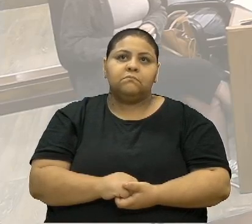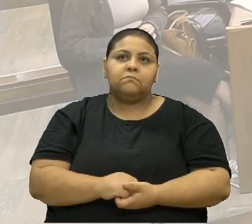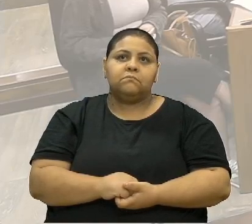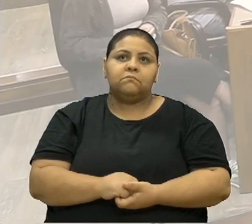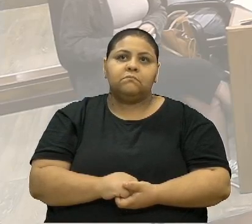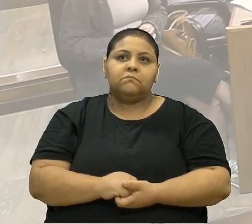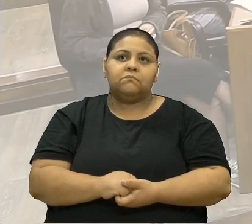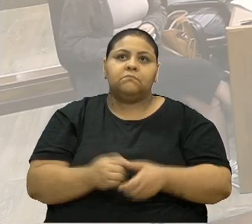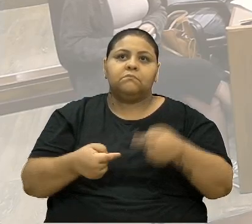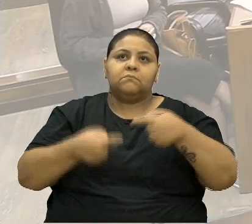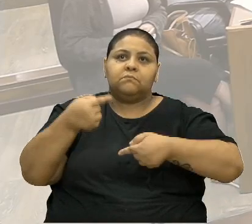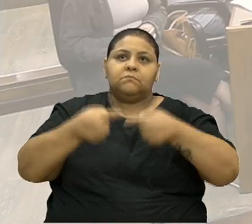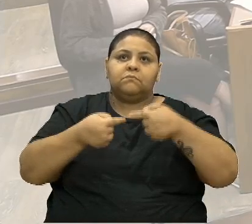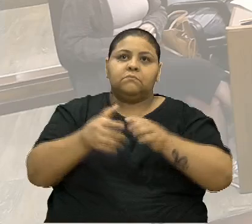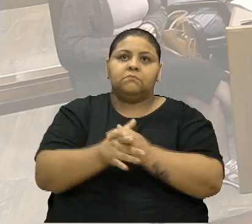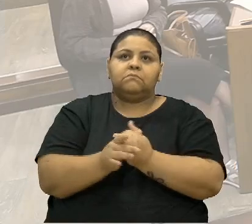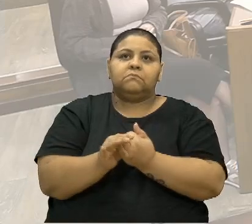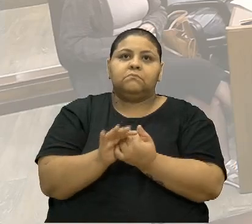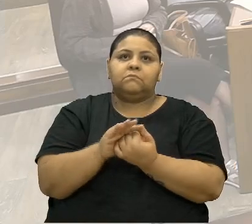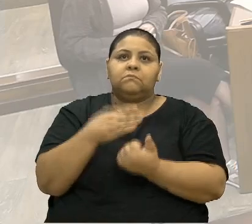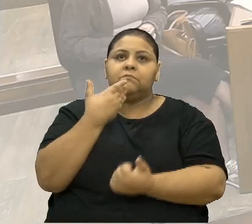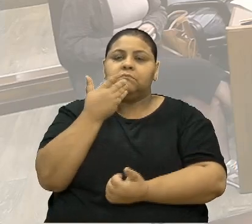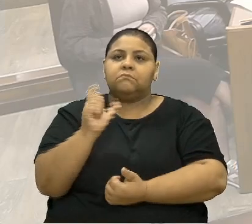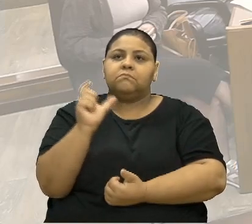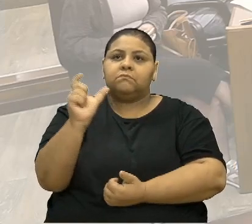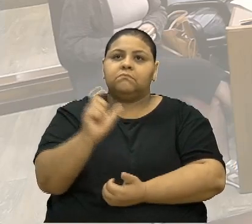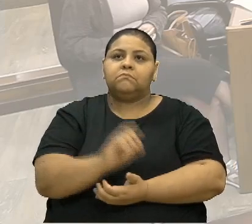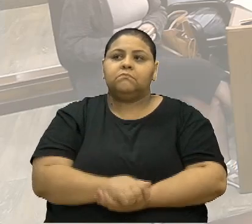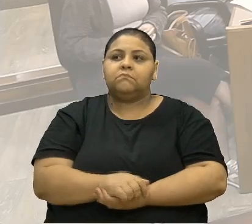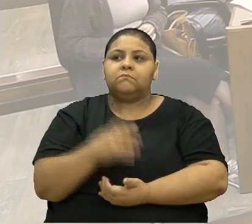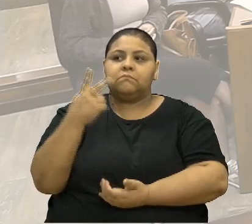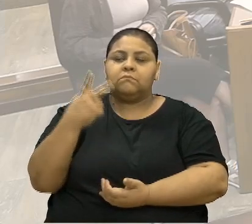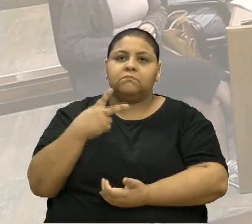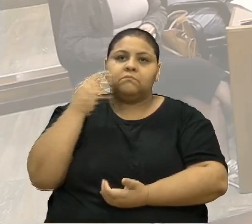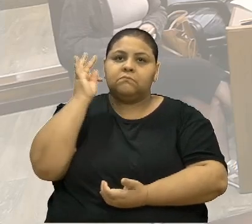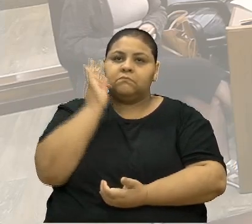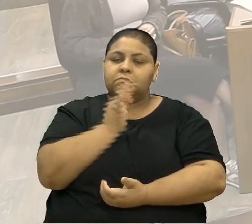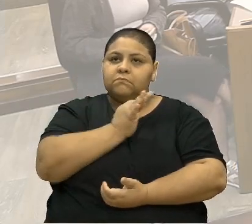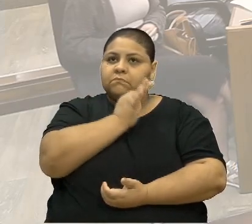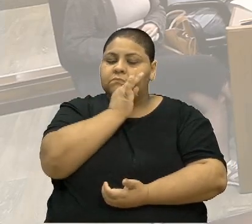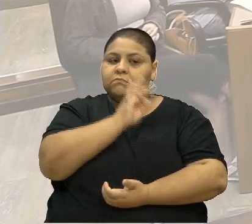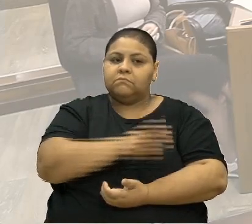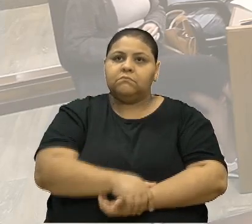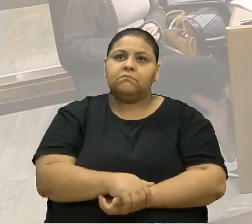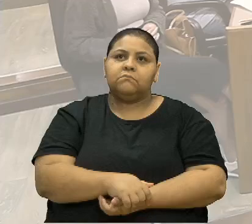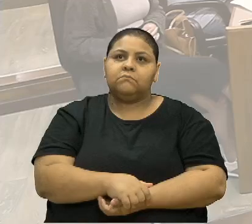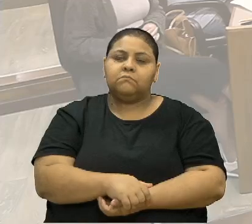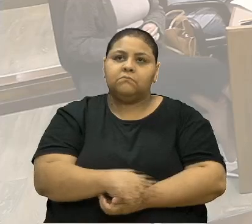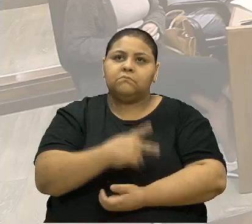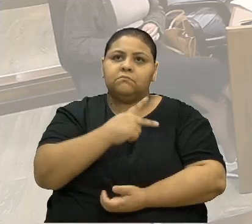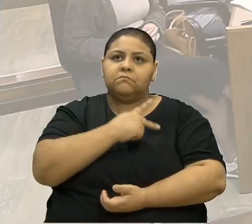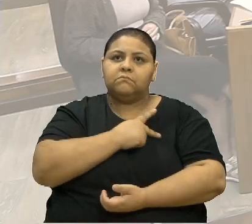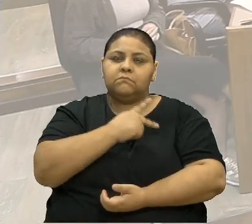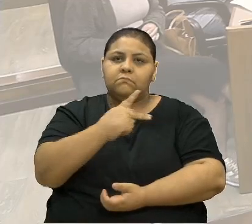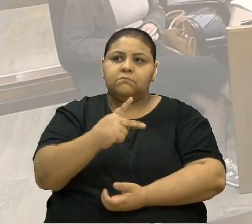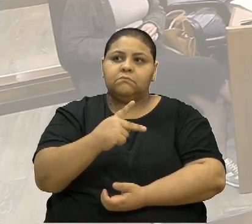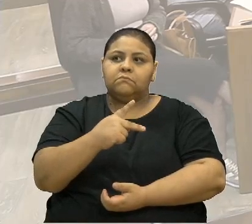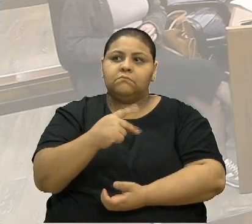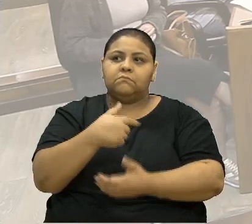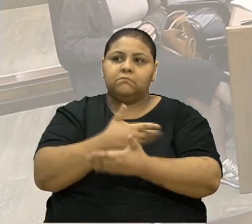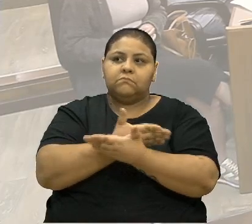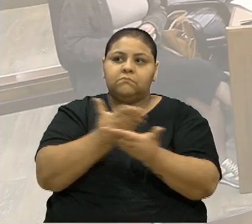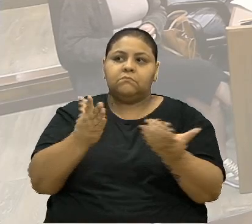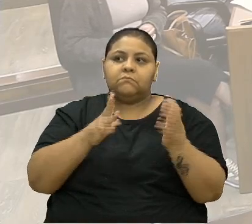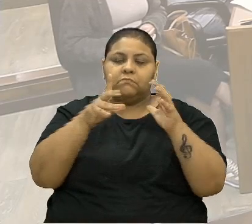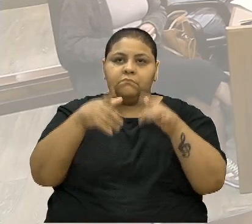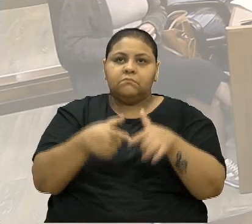Em discussão, Peço a palavra. com a palavra, a vereadora Tatiane Frisso. Senhor presidente, nobres pares, a todos que